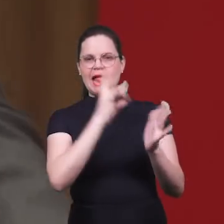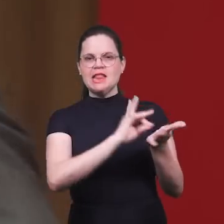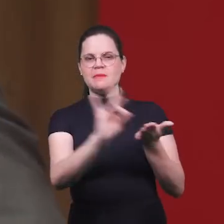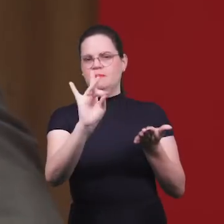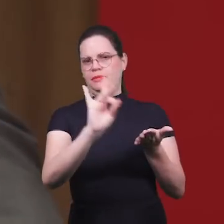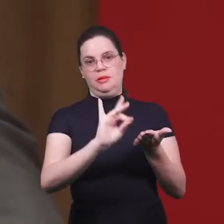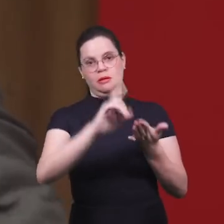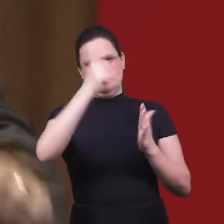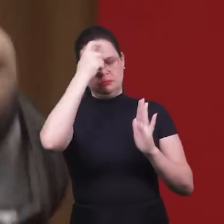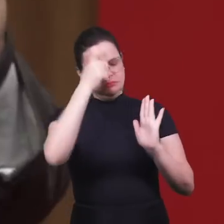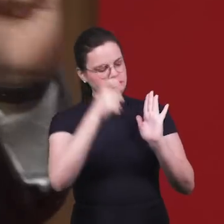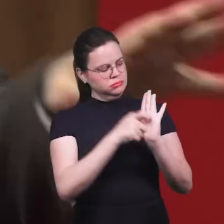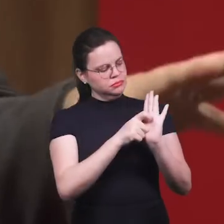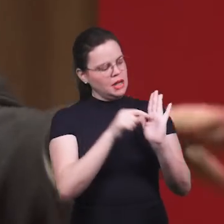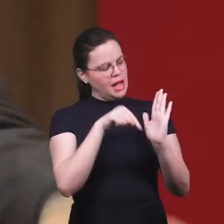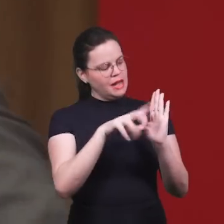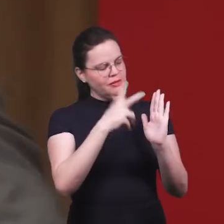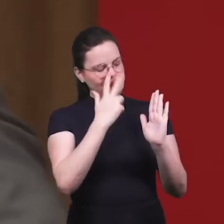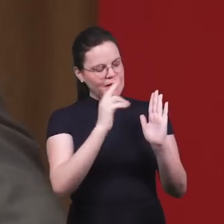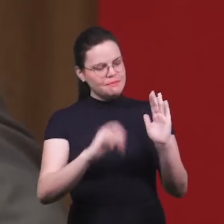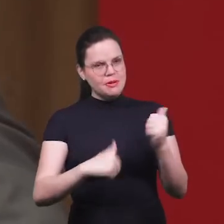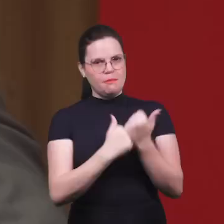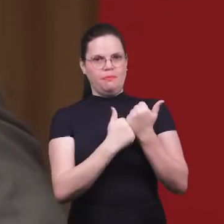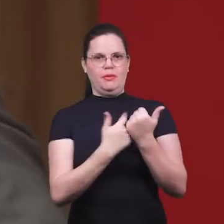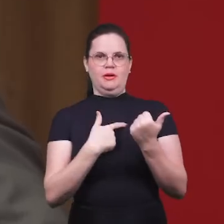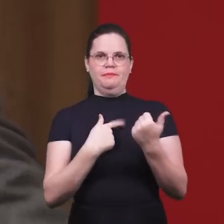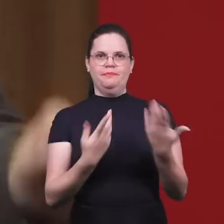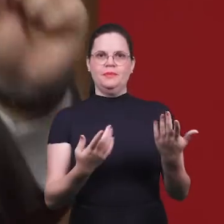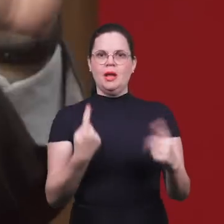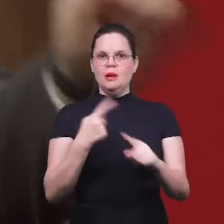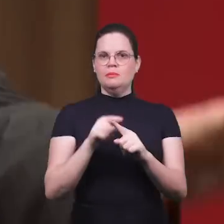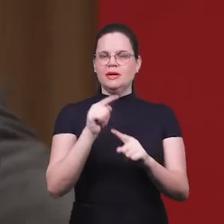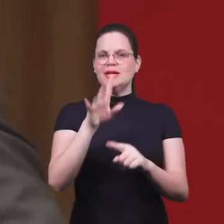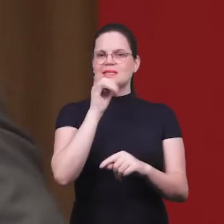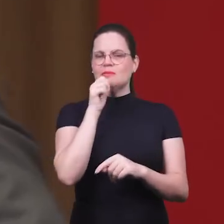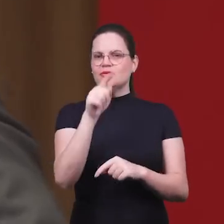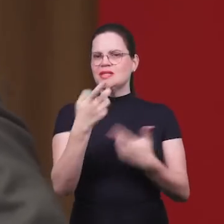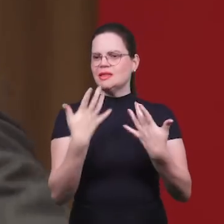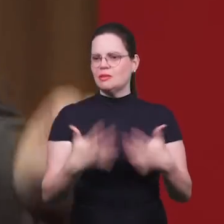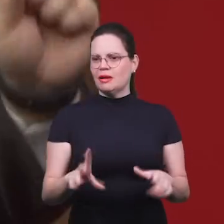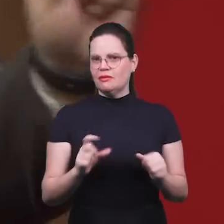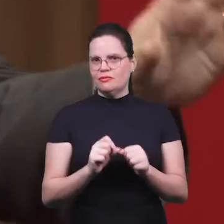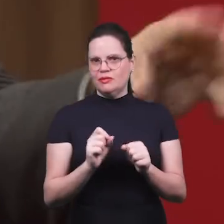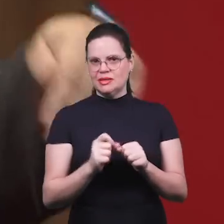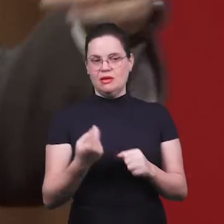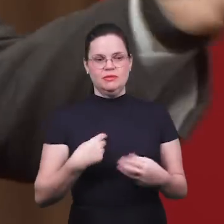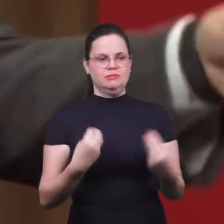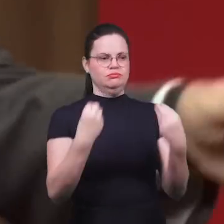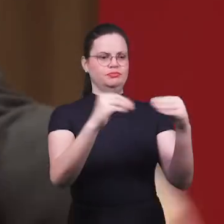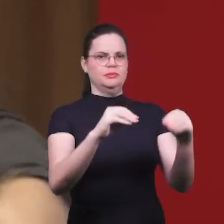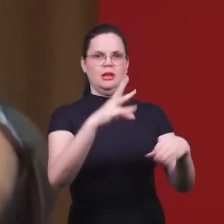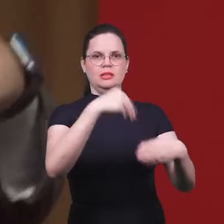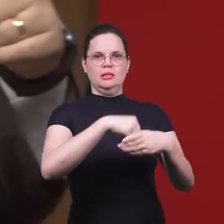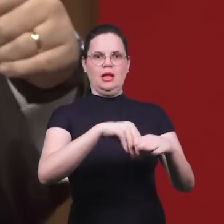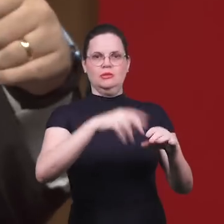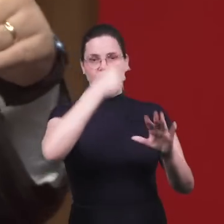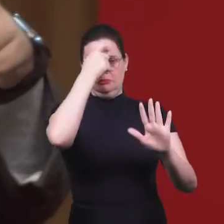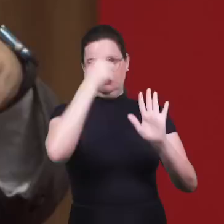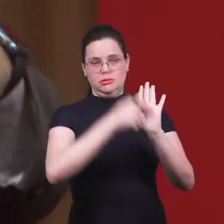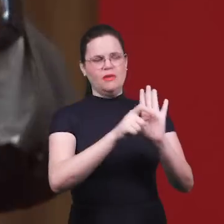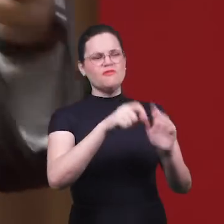você vai jogar trabalho que você não quer fazer. Você vai jogar coisas que você fala assim, olha, resolve isso para mim, automatiza isso para